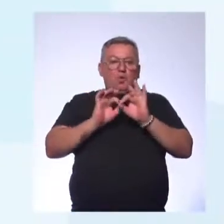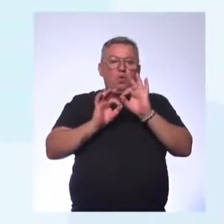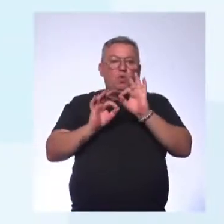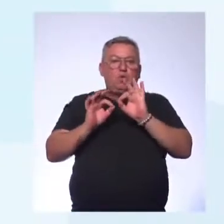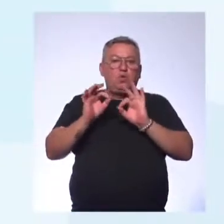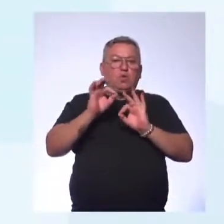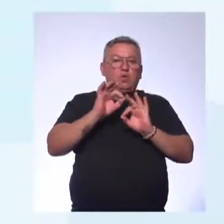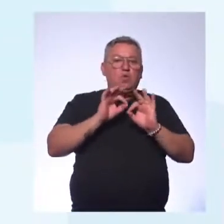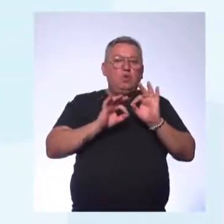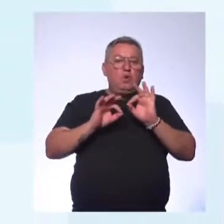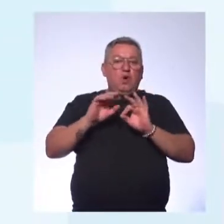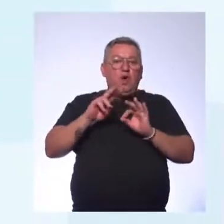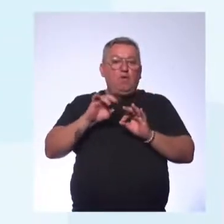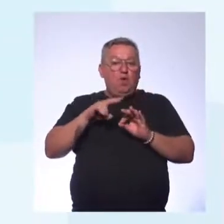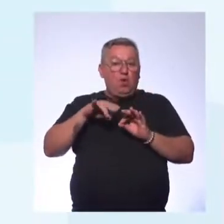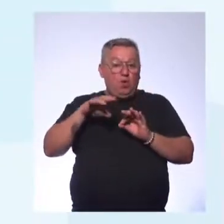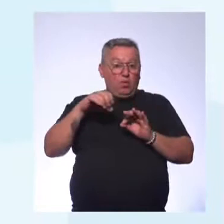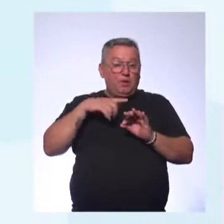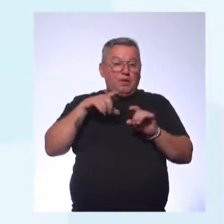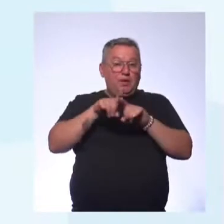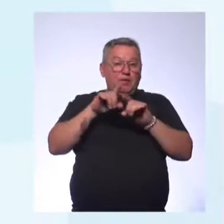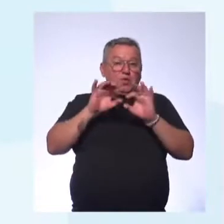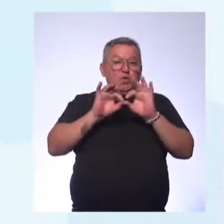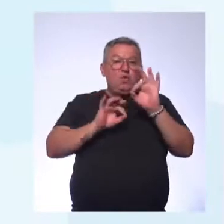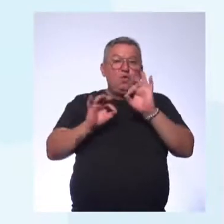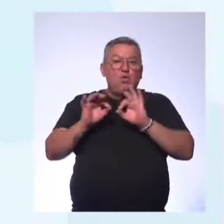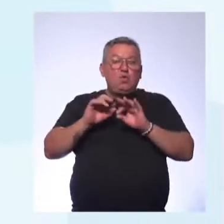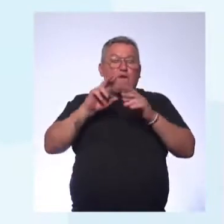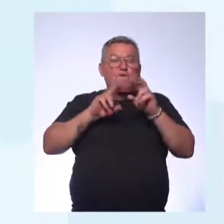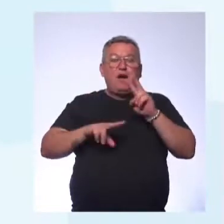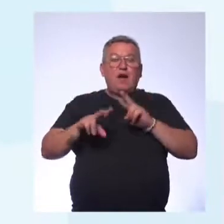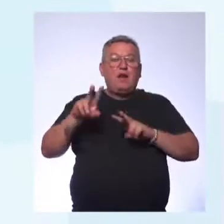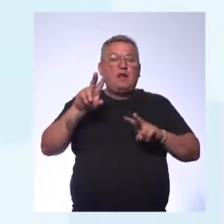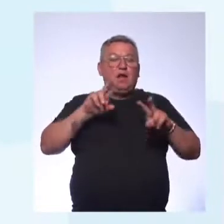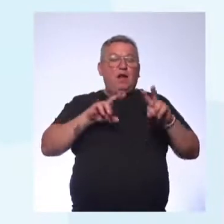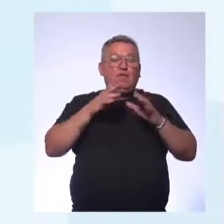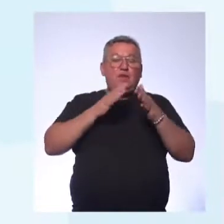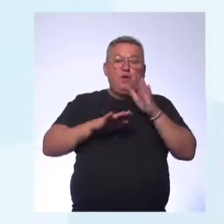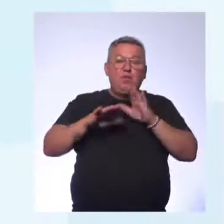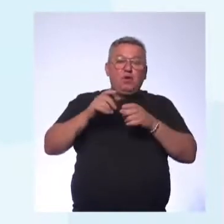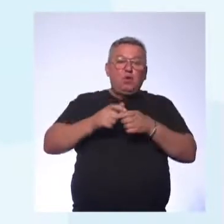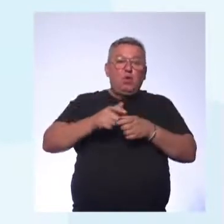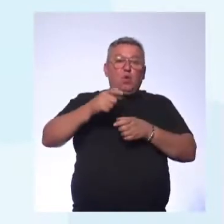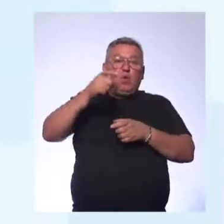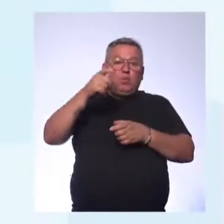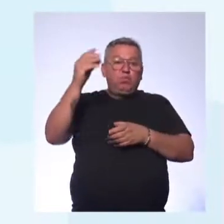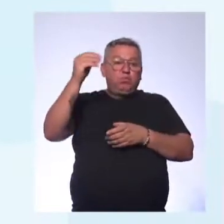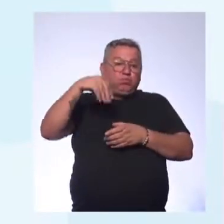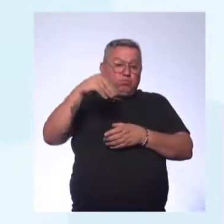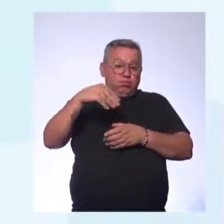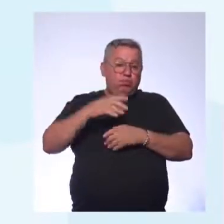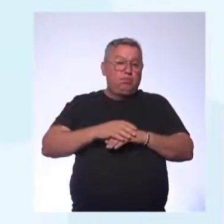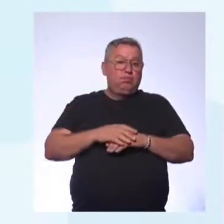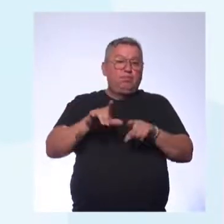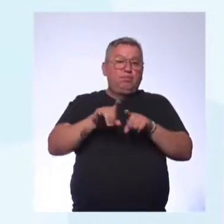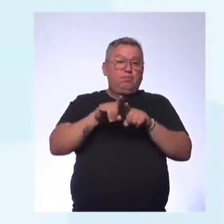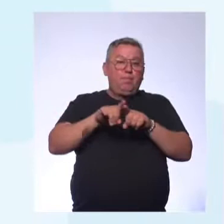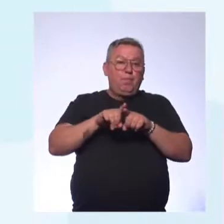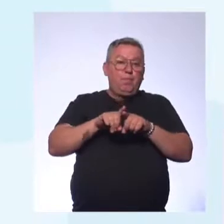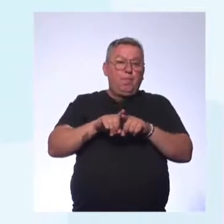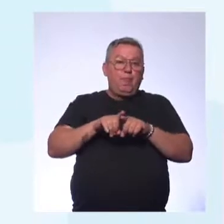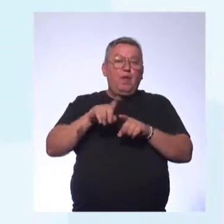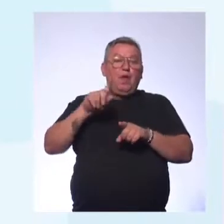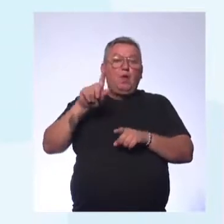ele possui e me definido e forma variável a forma depende do recipiente que o contém E aí nós temos